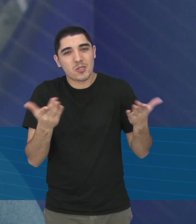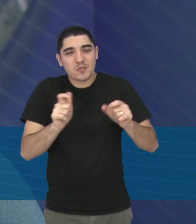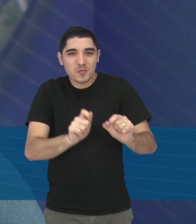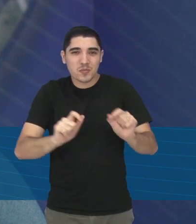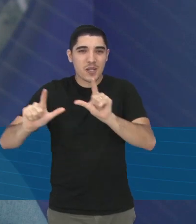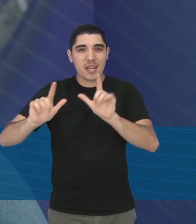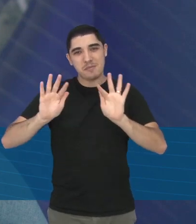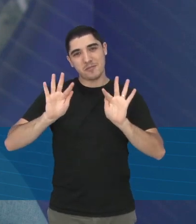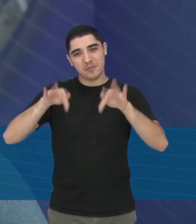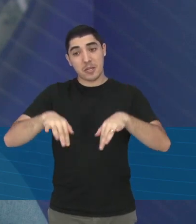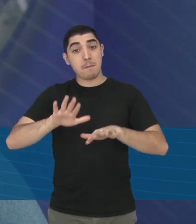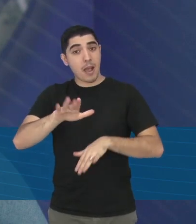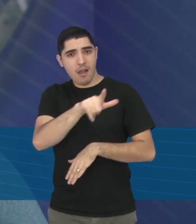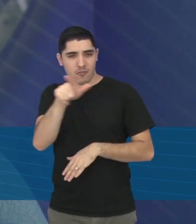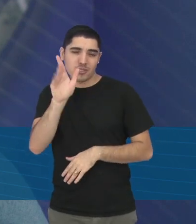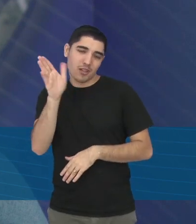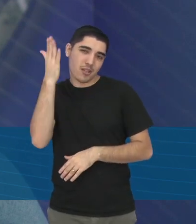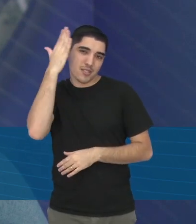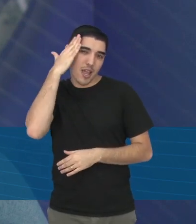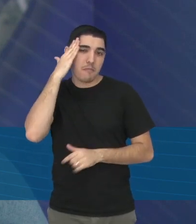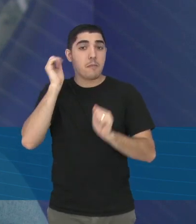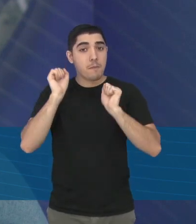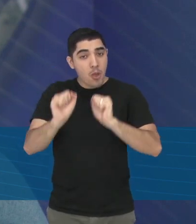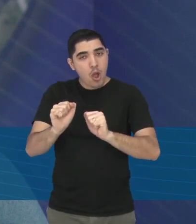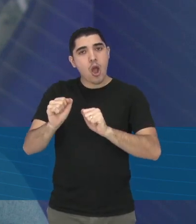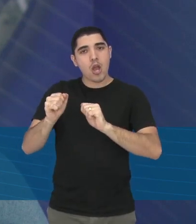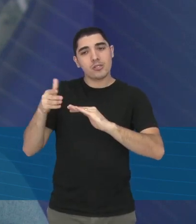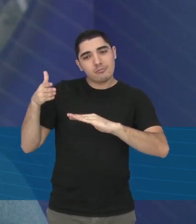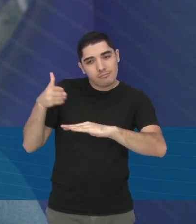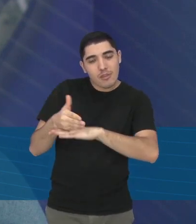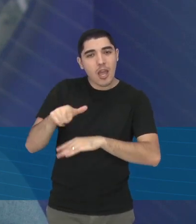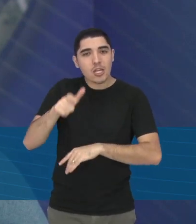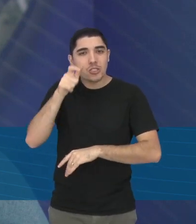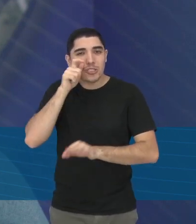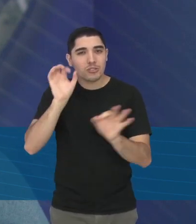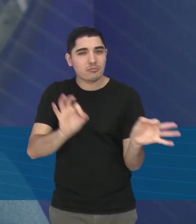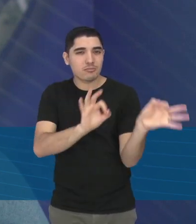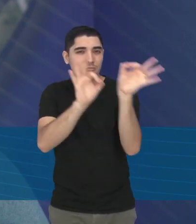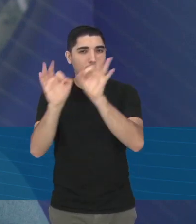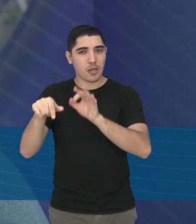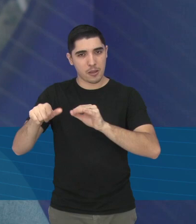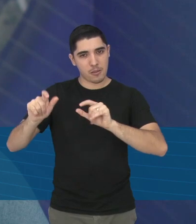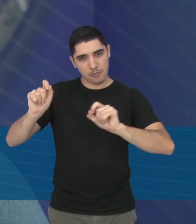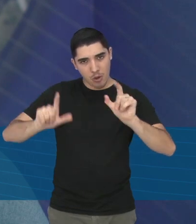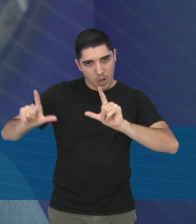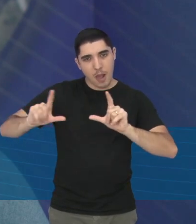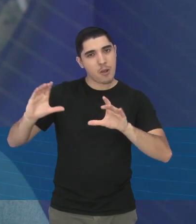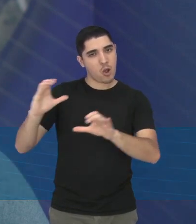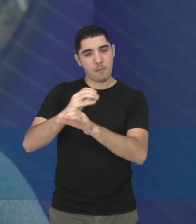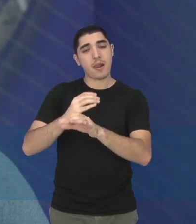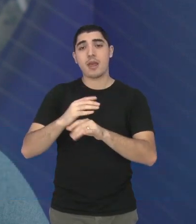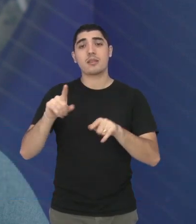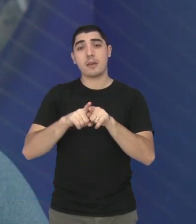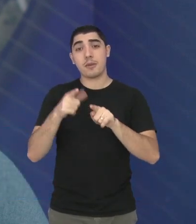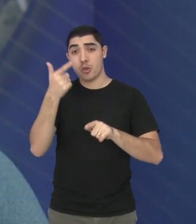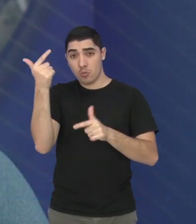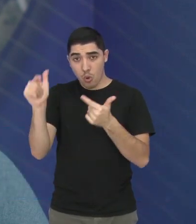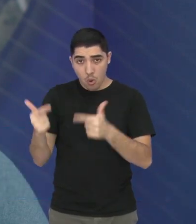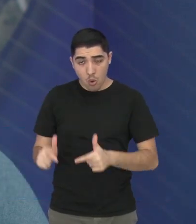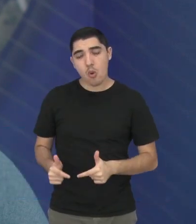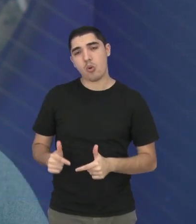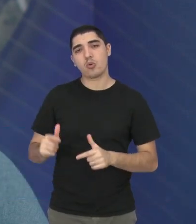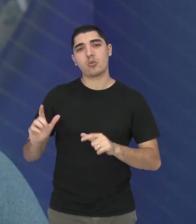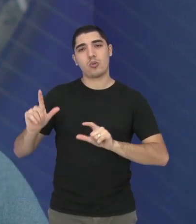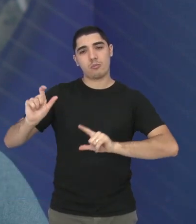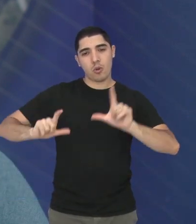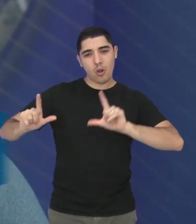da Cidade fica por aqui, mas como vocês já sabem, podem acompanhar este programa na íntegra e todo o restante dos programas aqui da TV